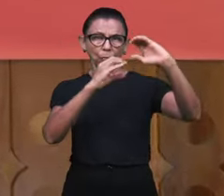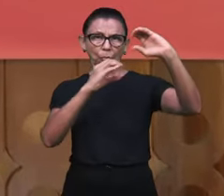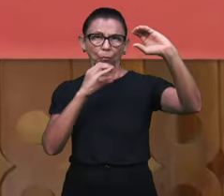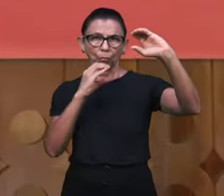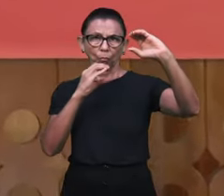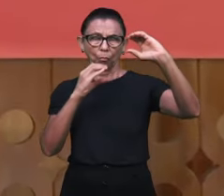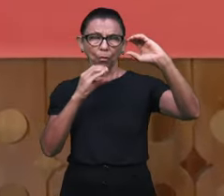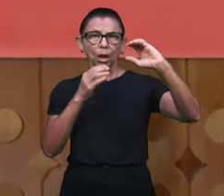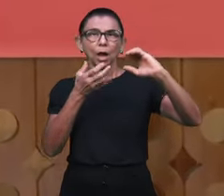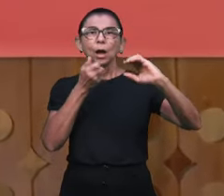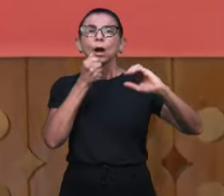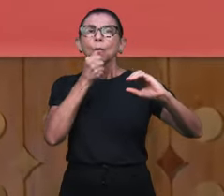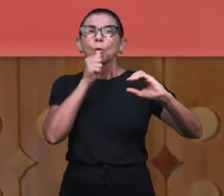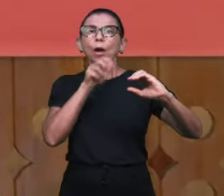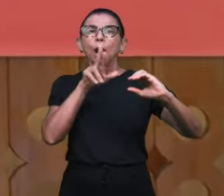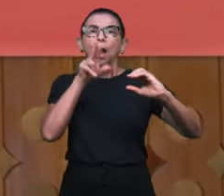ar.